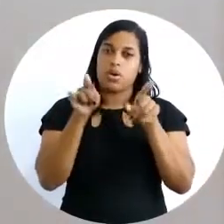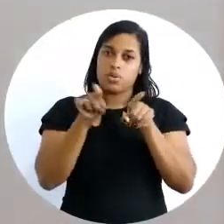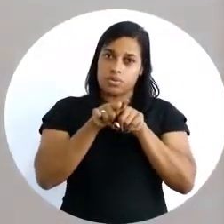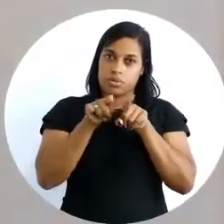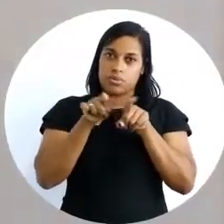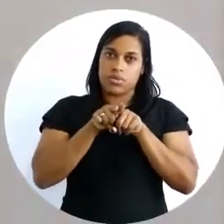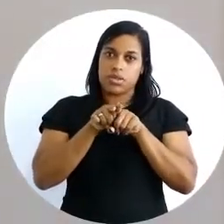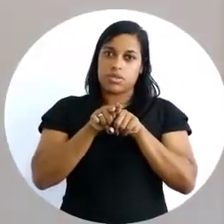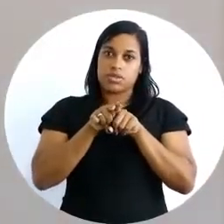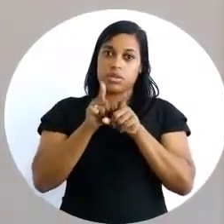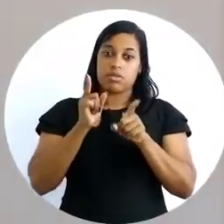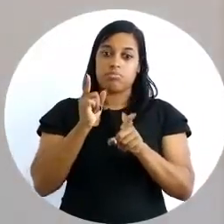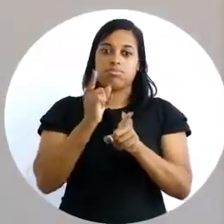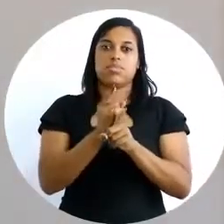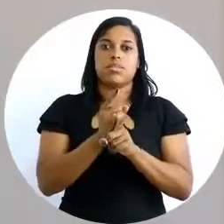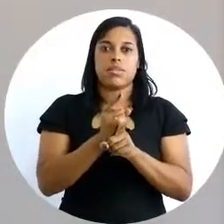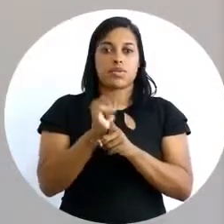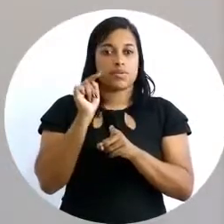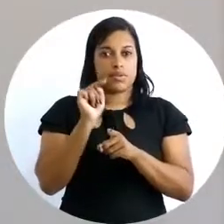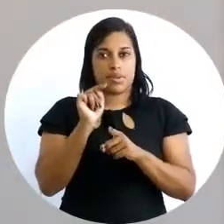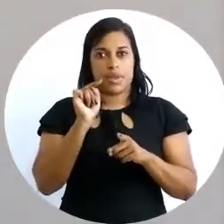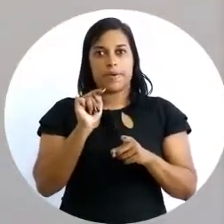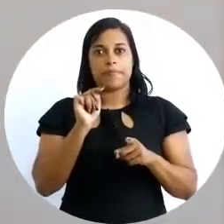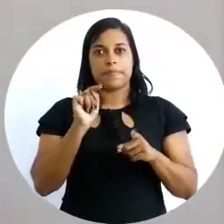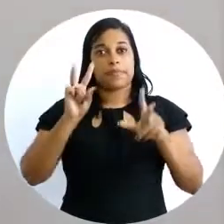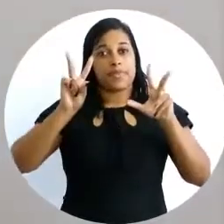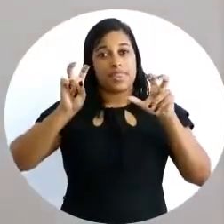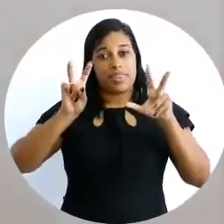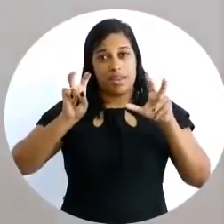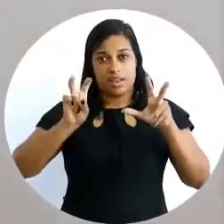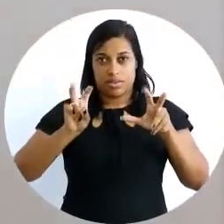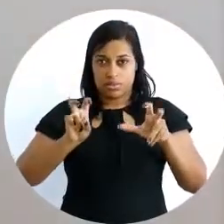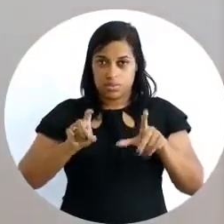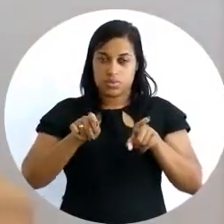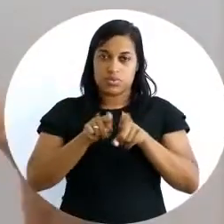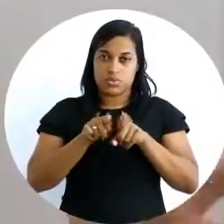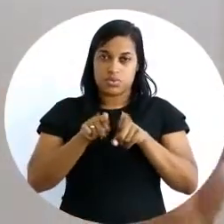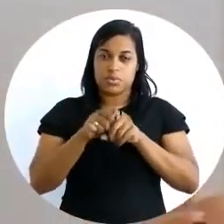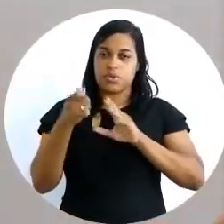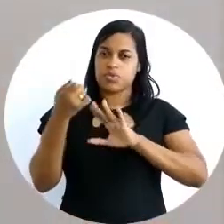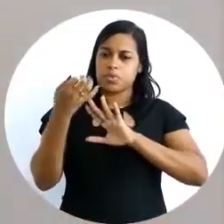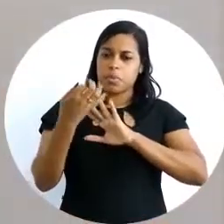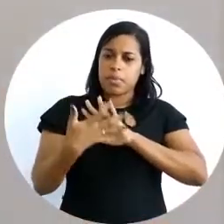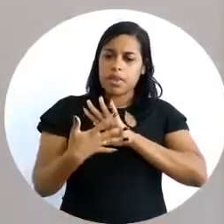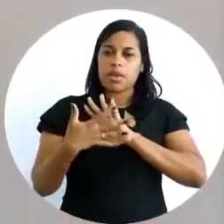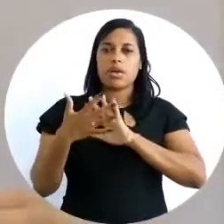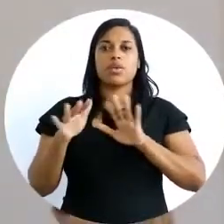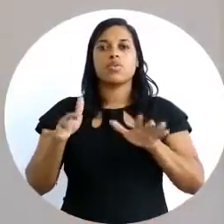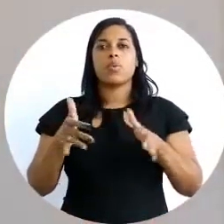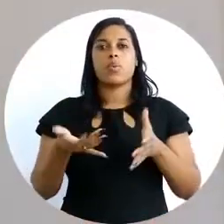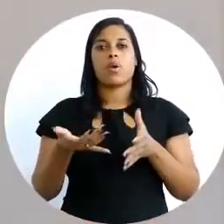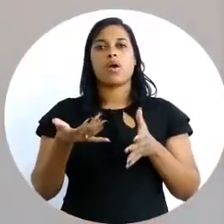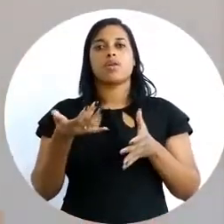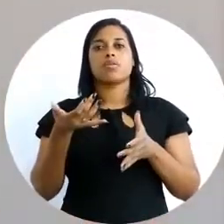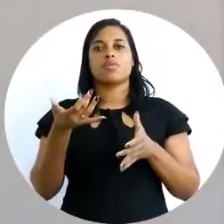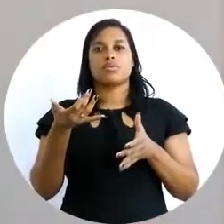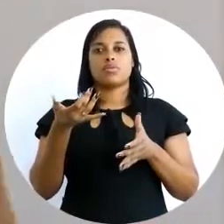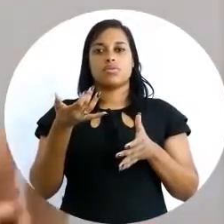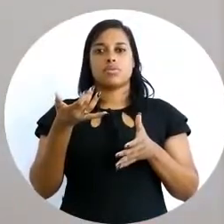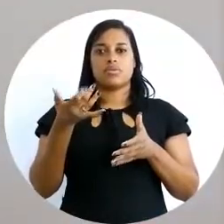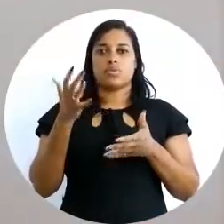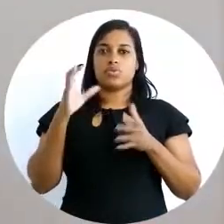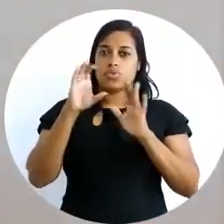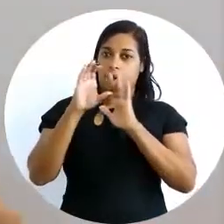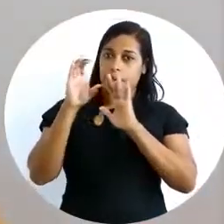e localizam essas partes, né, esses assuntos, dizendo especificamente quais são as partes, quais são